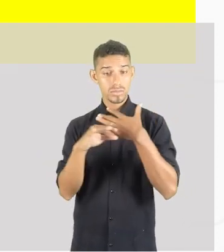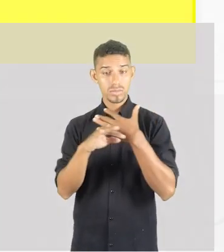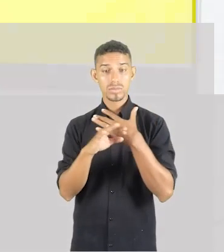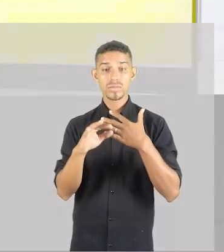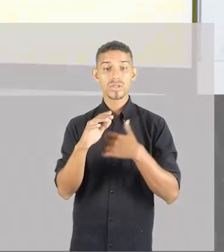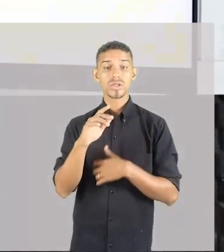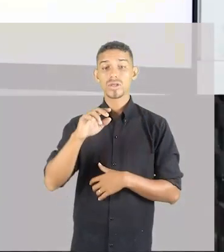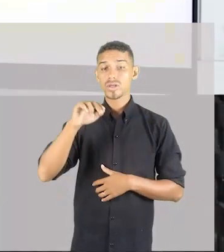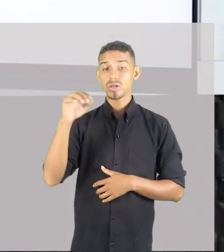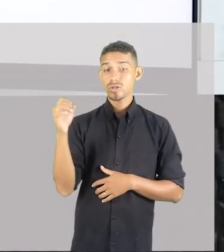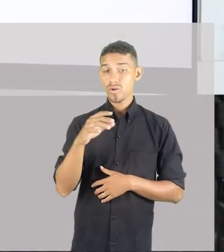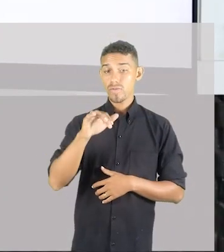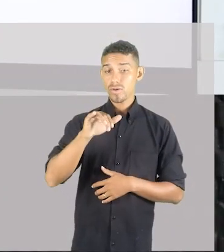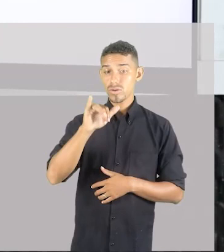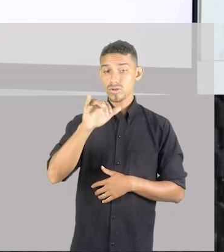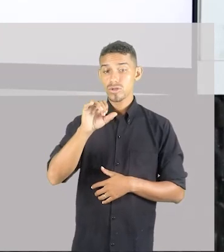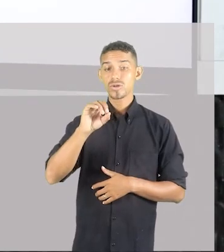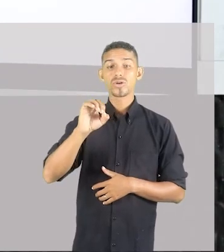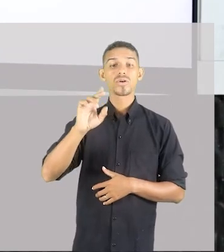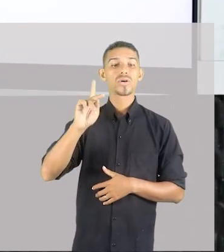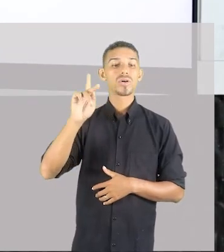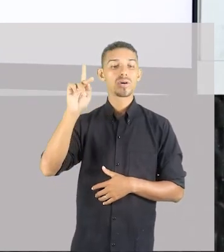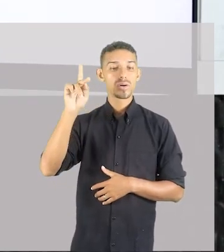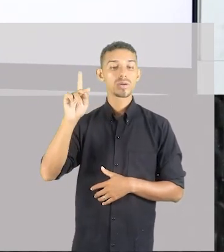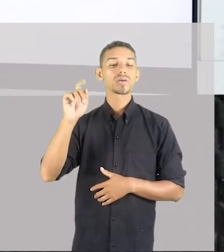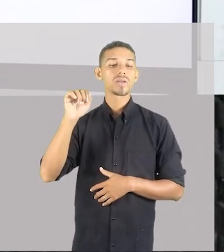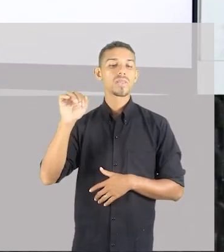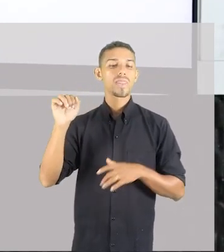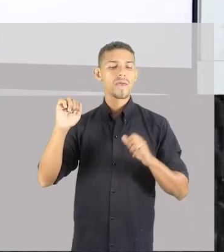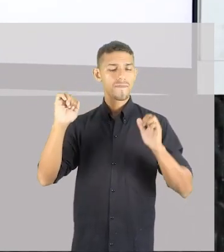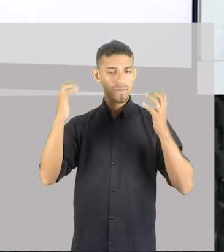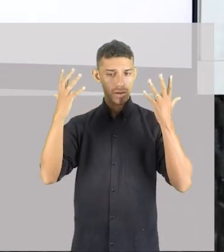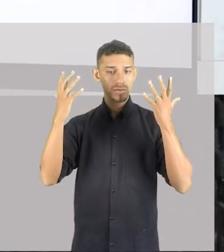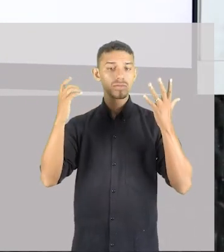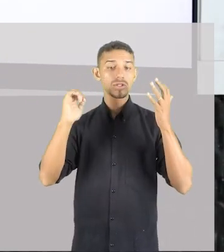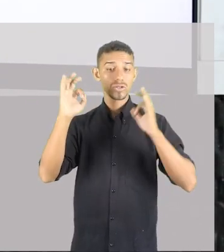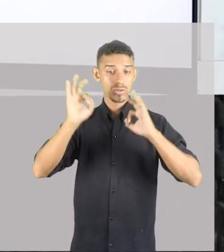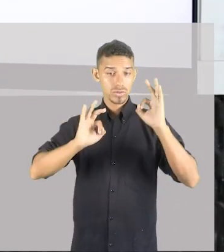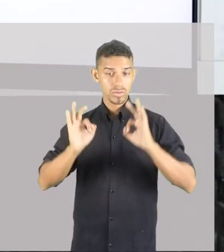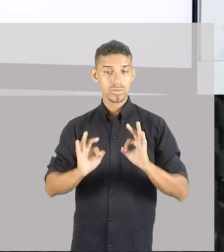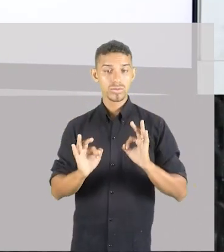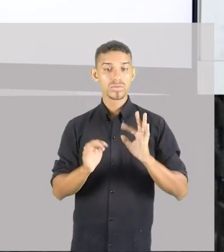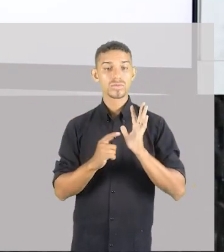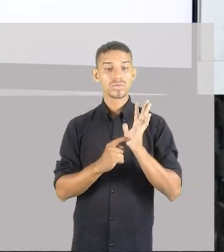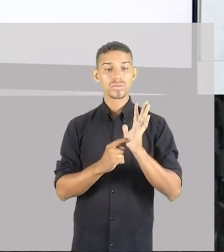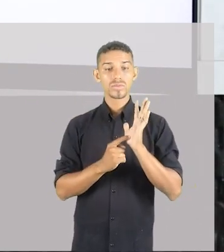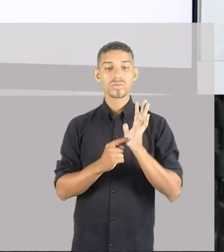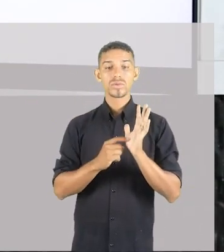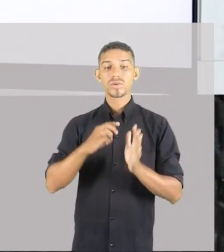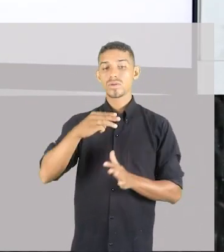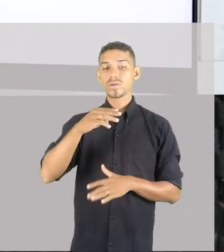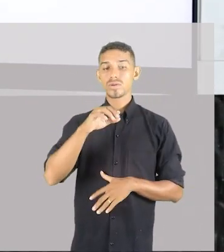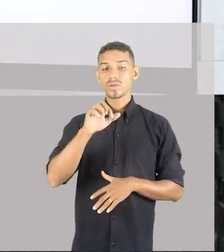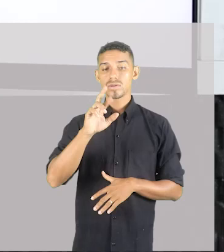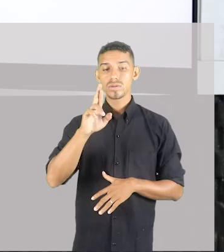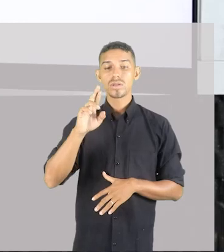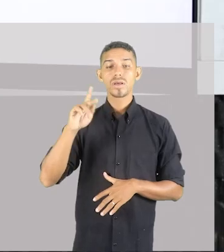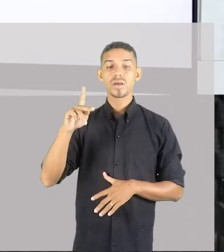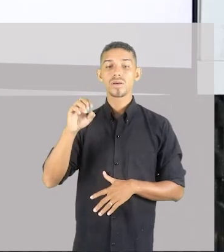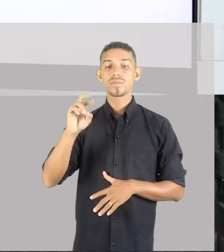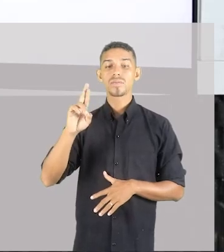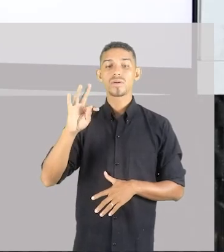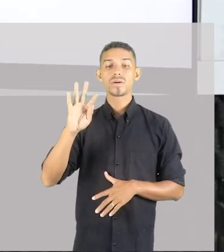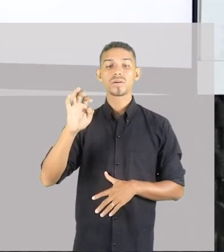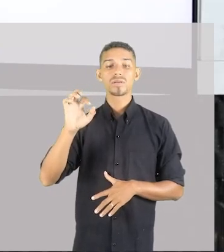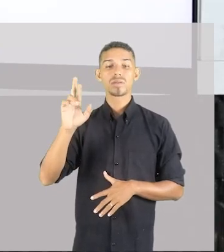York eram organizadas as próprias festas num quarteirão Mr Porter em Nova York olhando